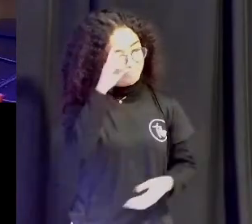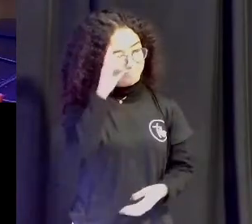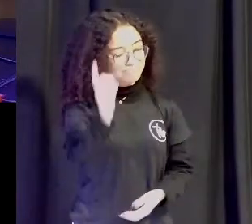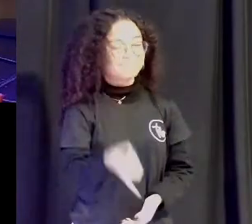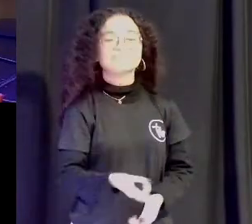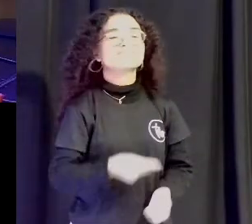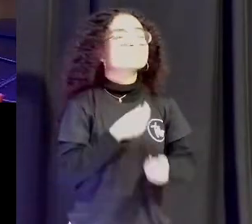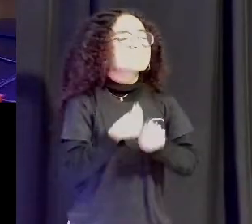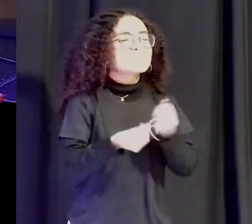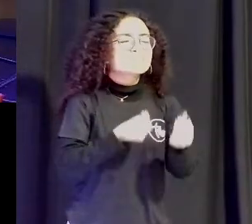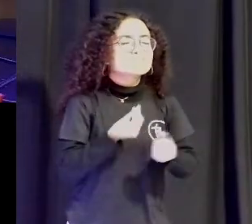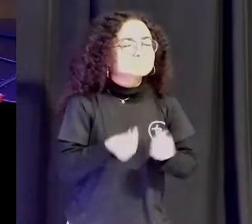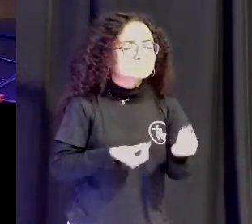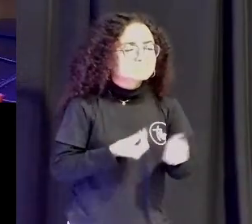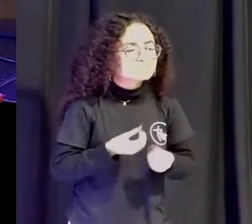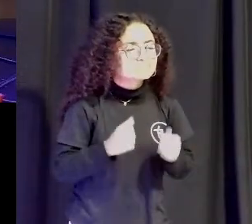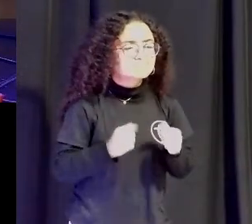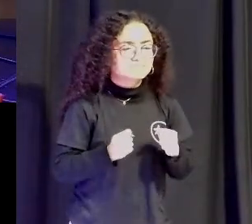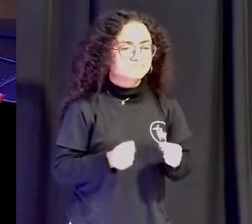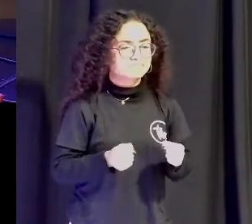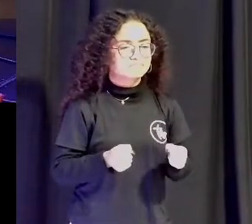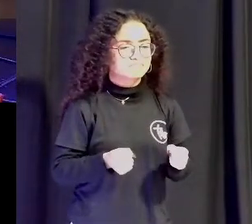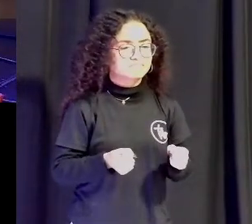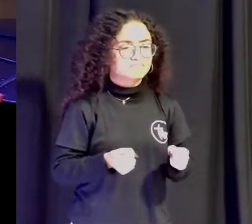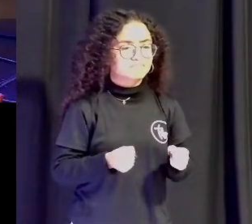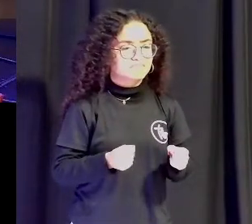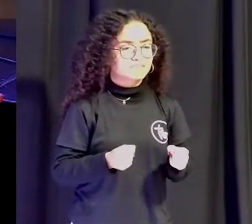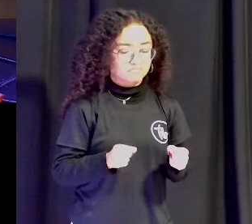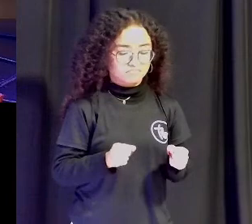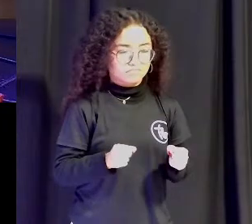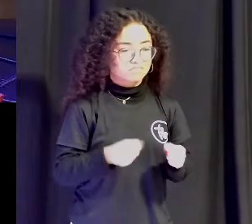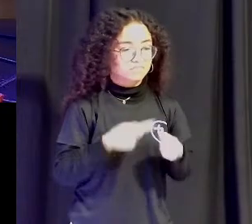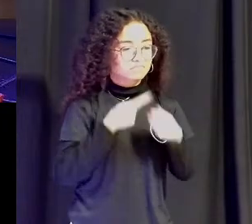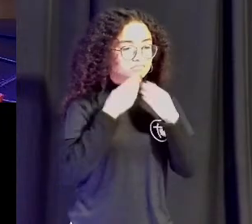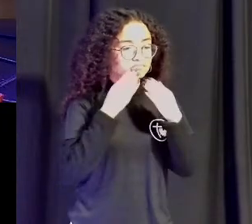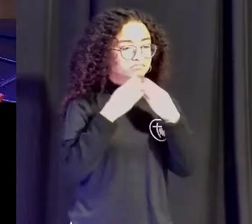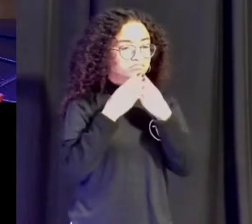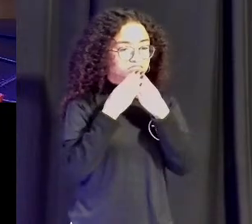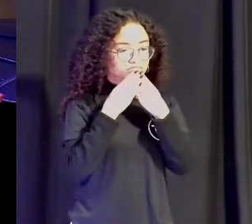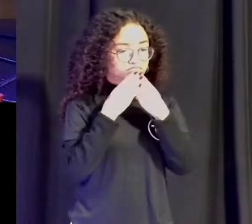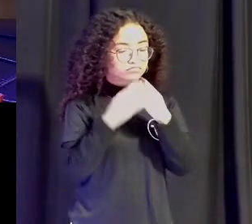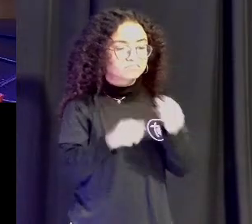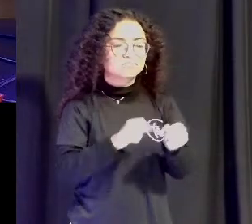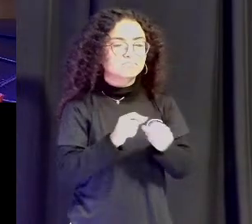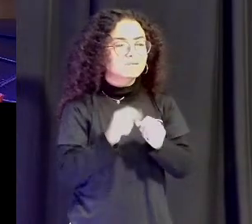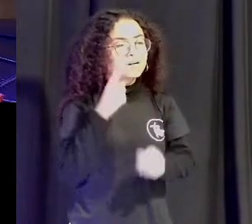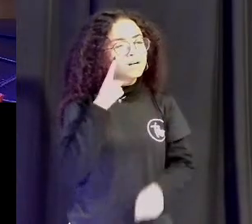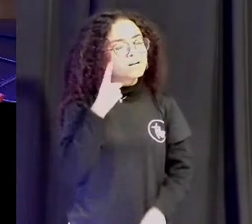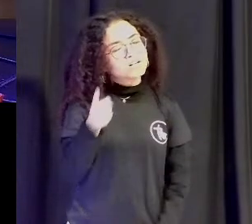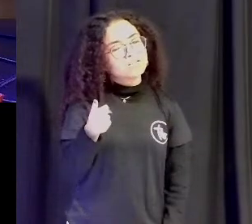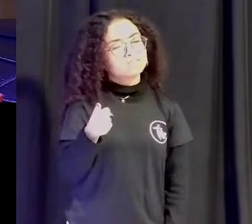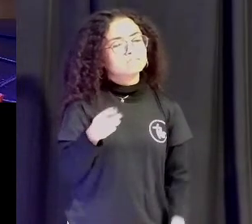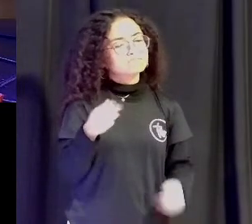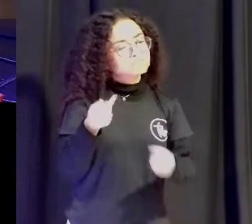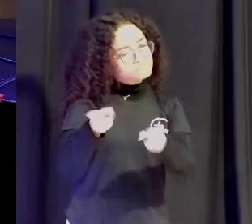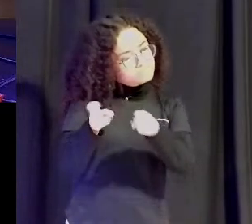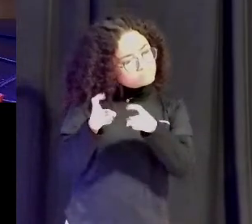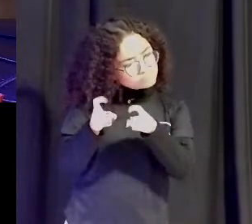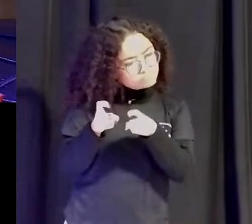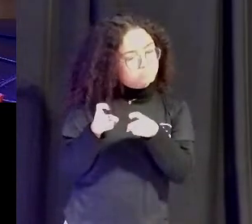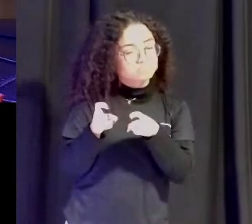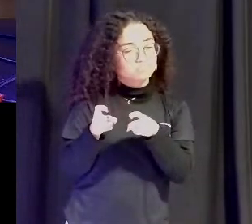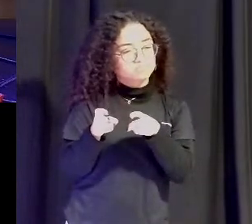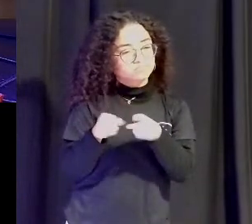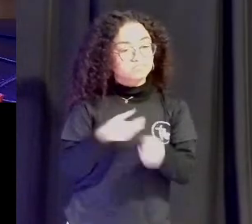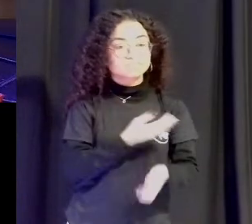como podemos deixar de falar do que vimos, do que ouvimos, do que percebemos? Vocês